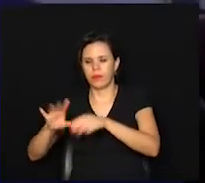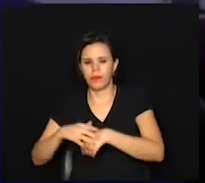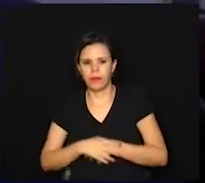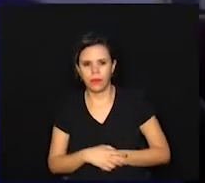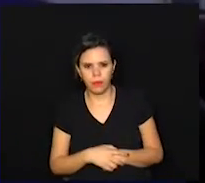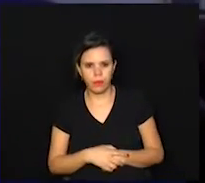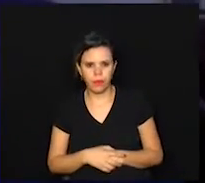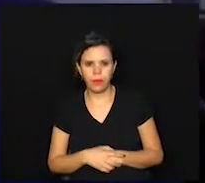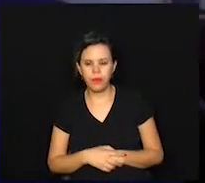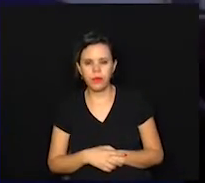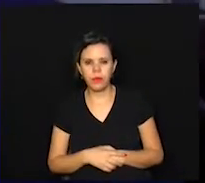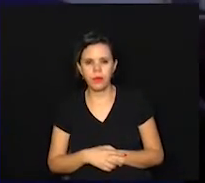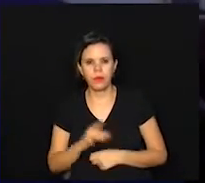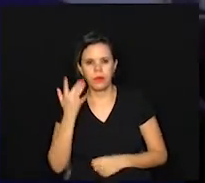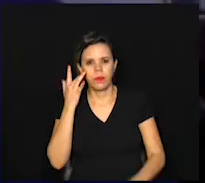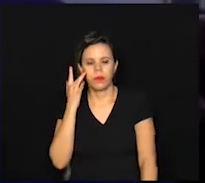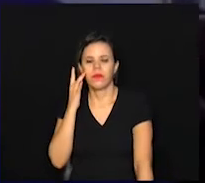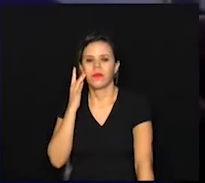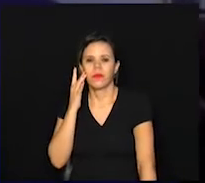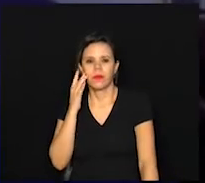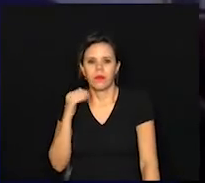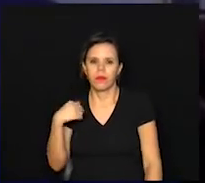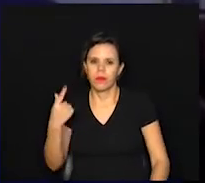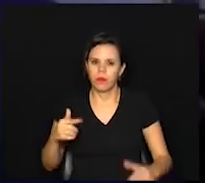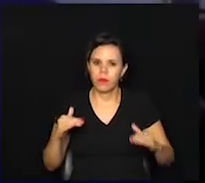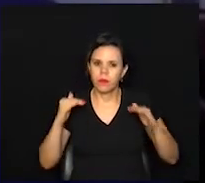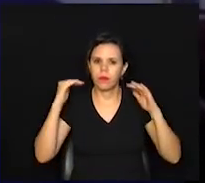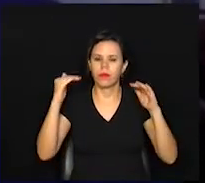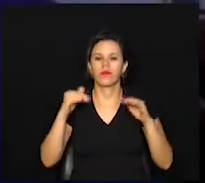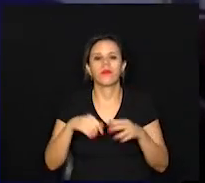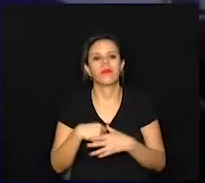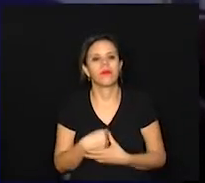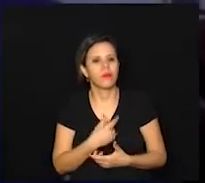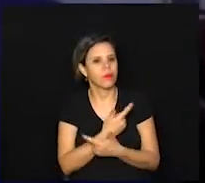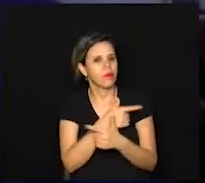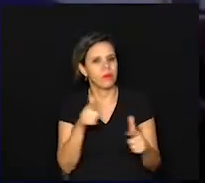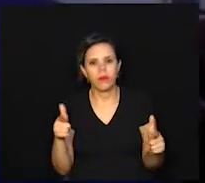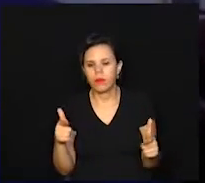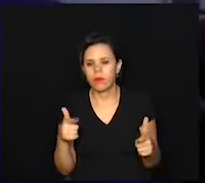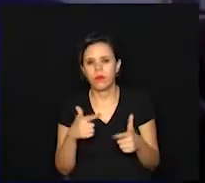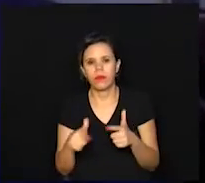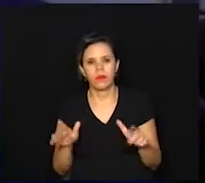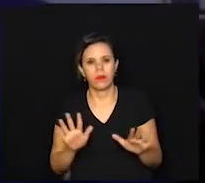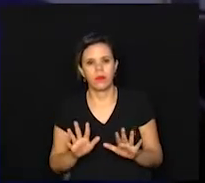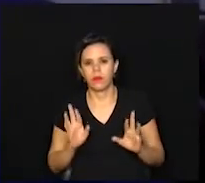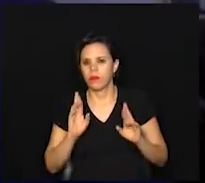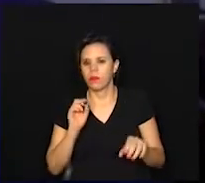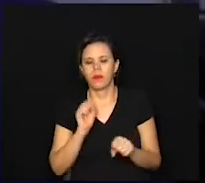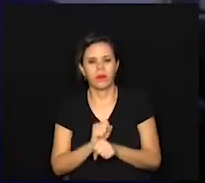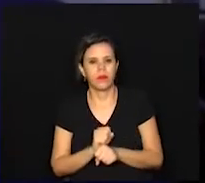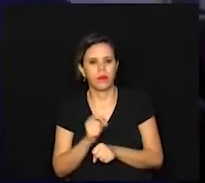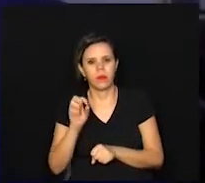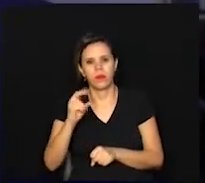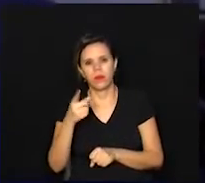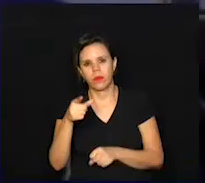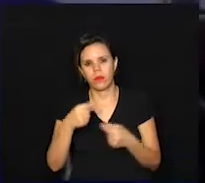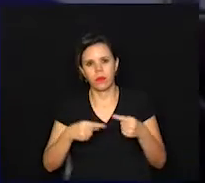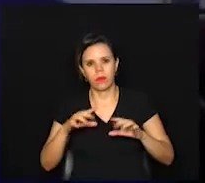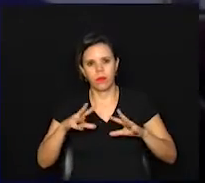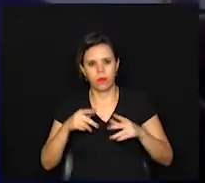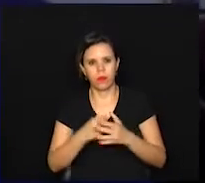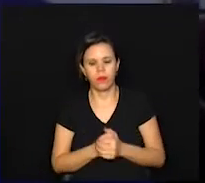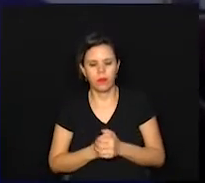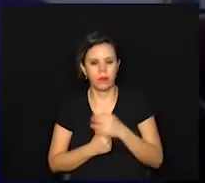sabe? Eu acho que a gente chegou num outro patamar, né, que não existe mais divisão, não tem mais espera. Ou você discute tudo